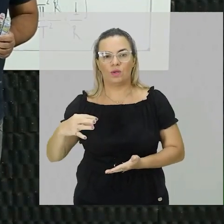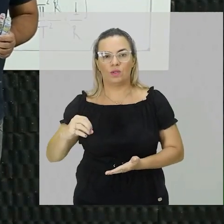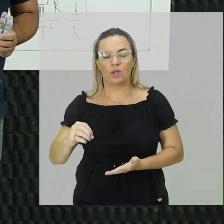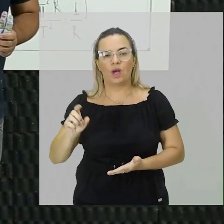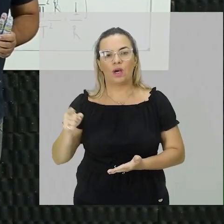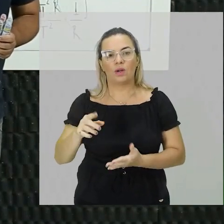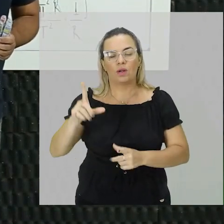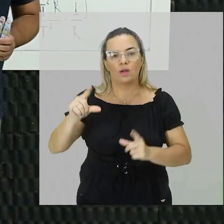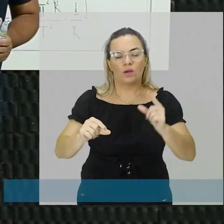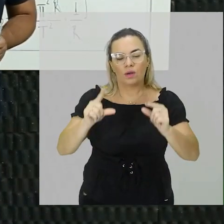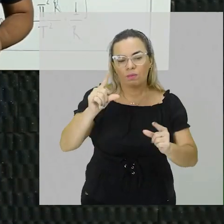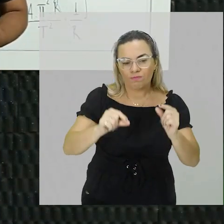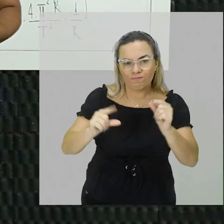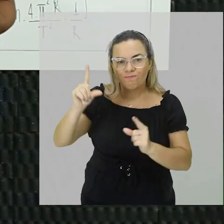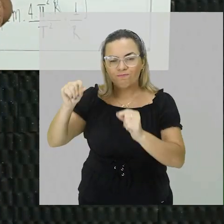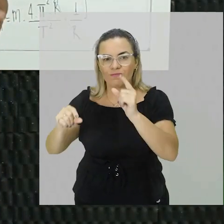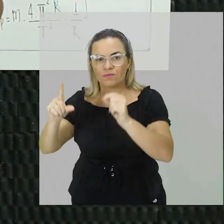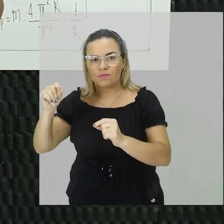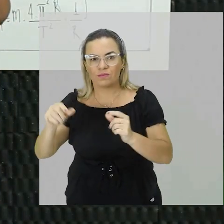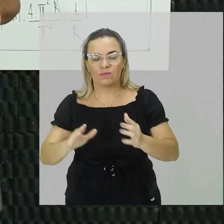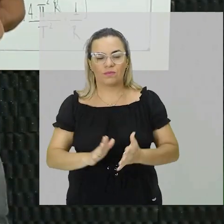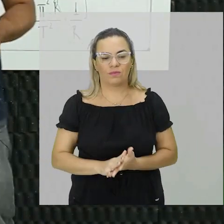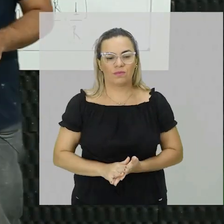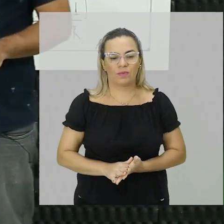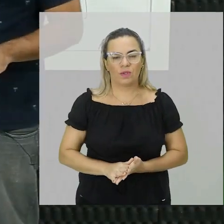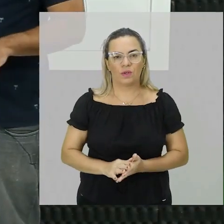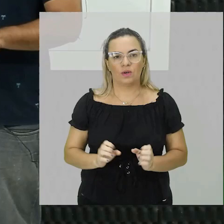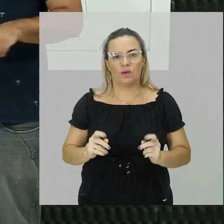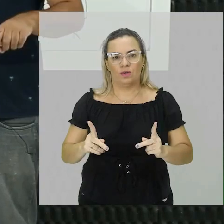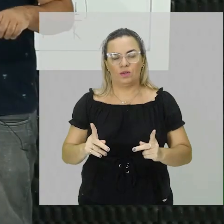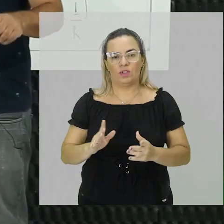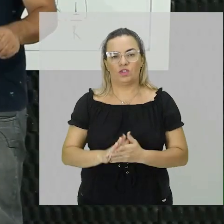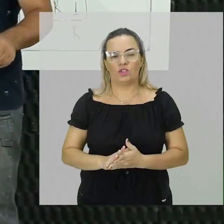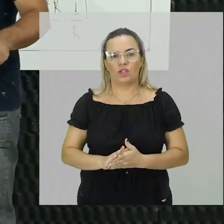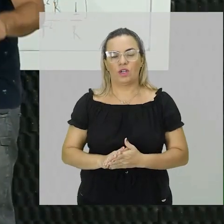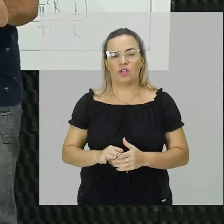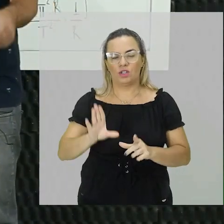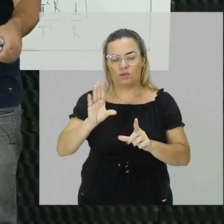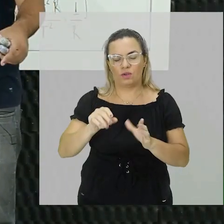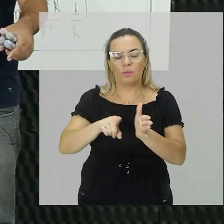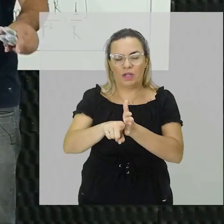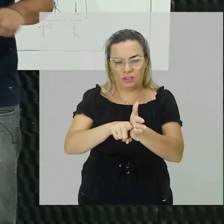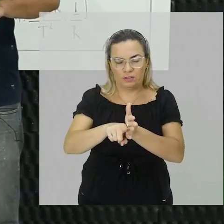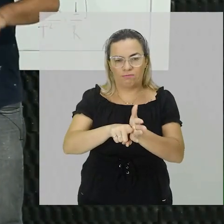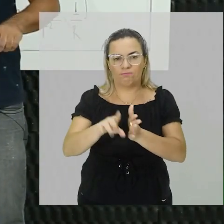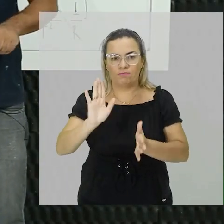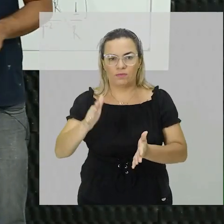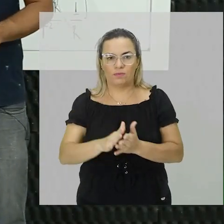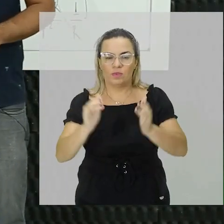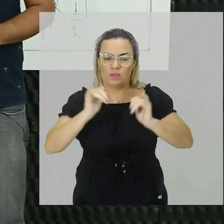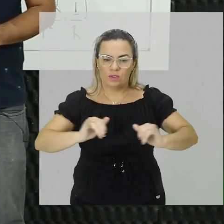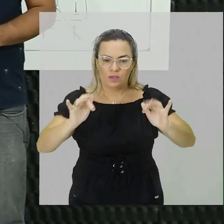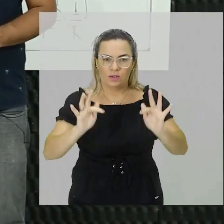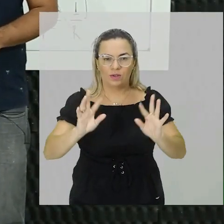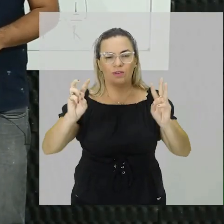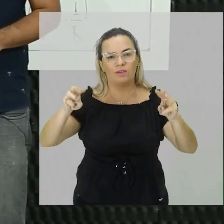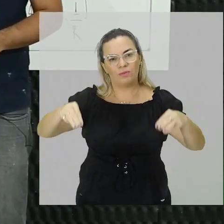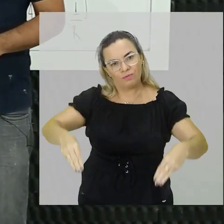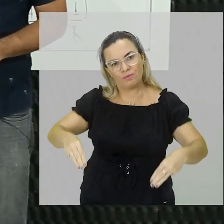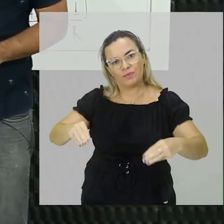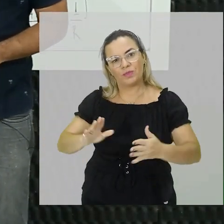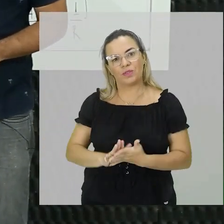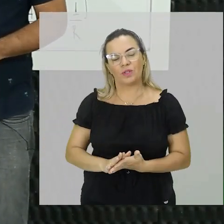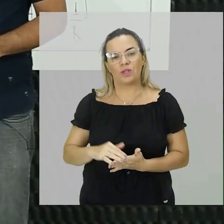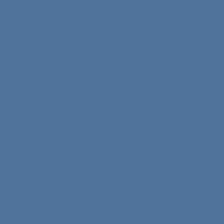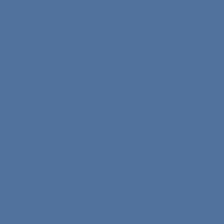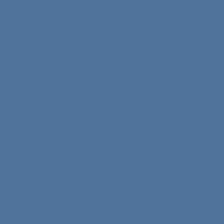A-estrela, né? O Sagitários A-star, tá ok? Bom, então com essa questão, com essa informação, finalizamos a nossa aula de hoje e